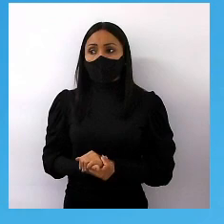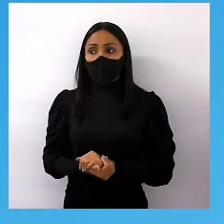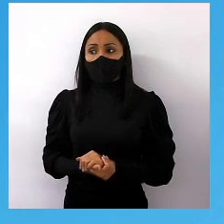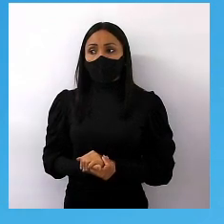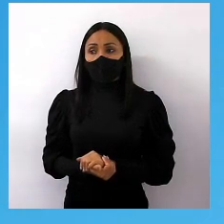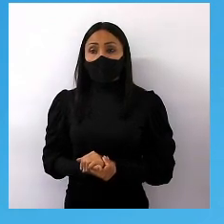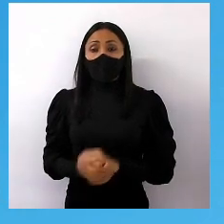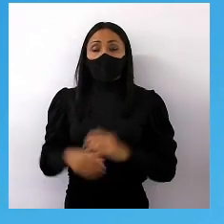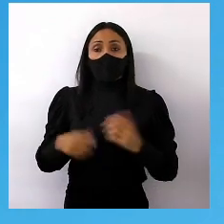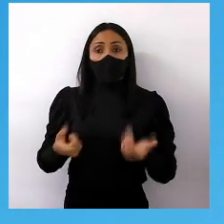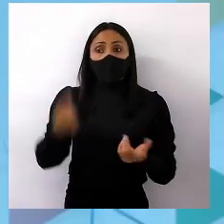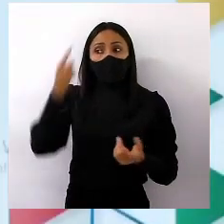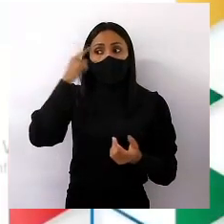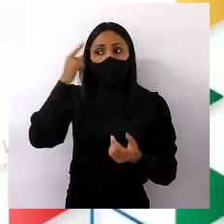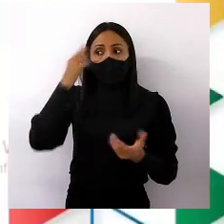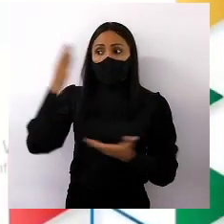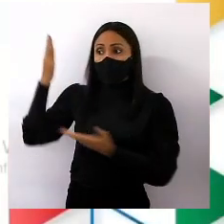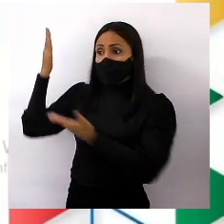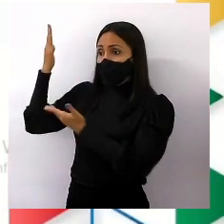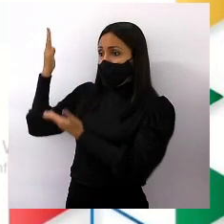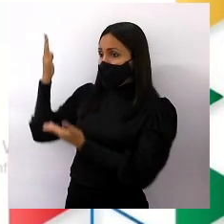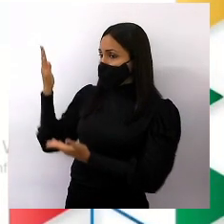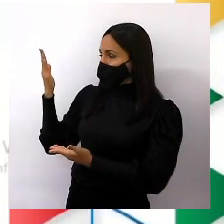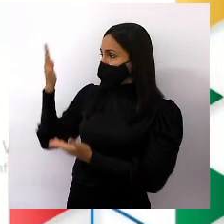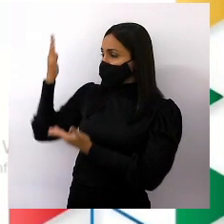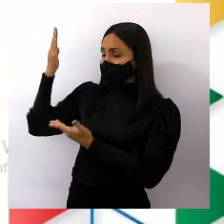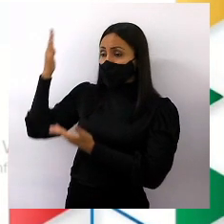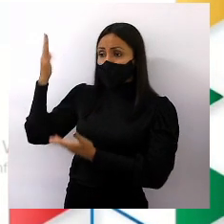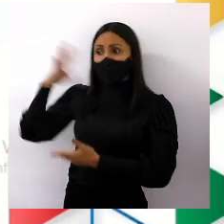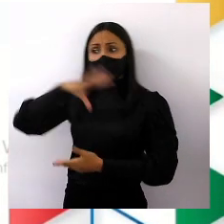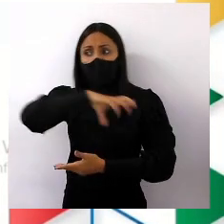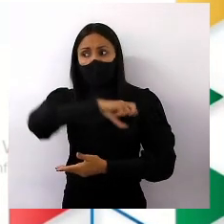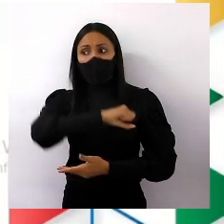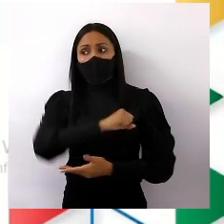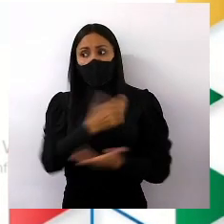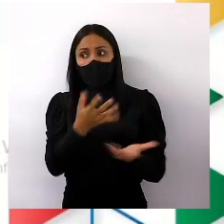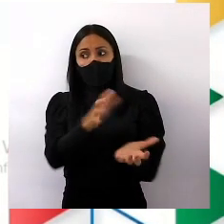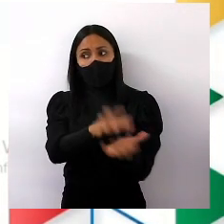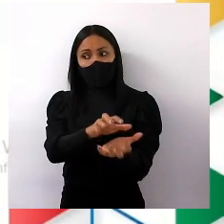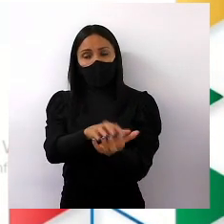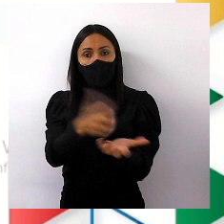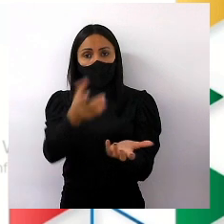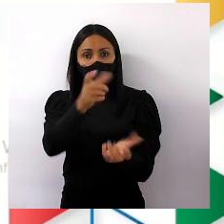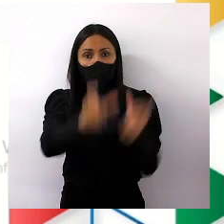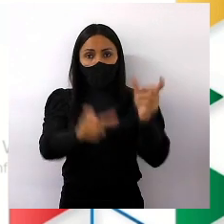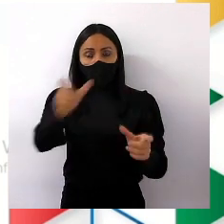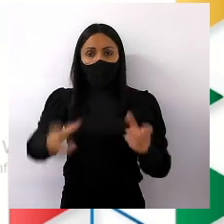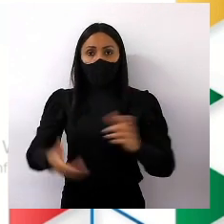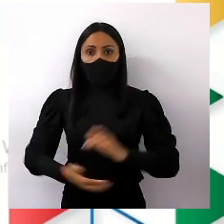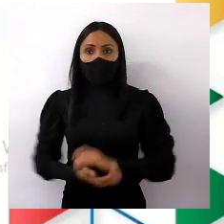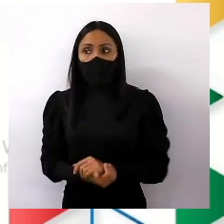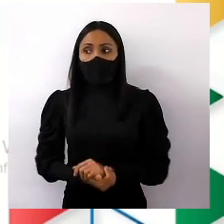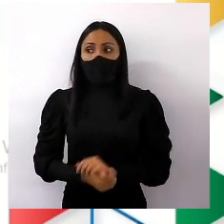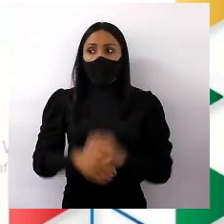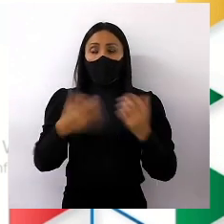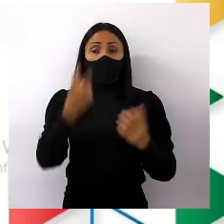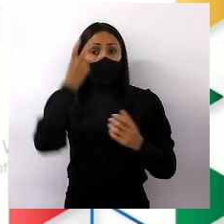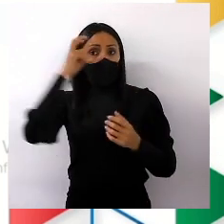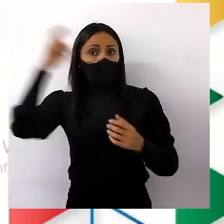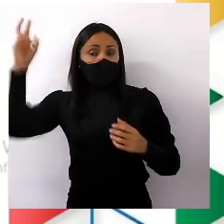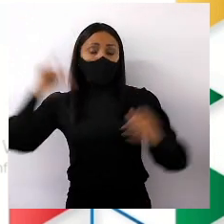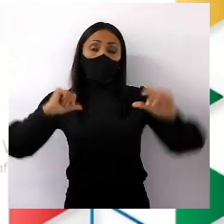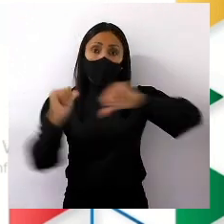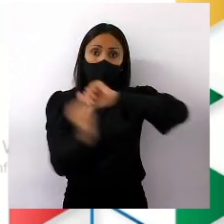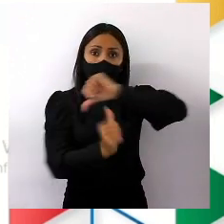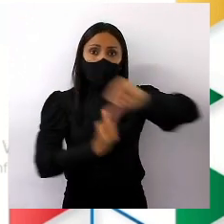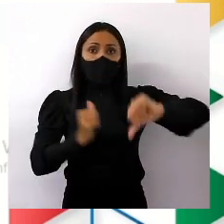outro pensamento de André, vejam o quanto ele ama, né, o povo pernambucano. O balé segue acreditando que a cultura é